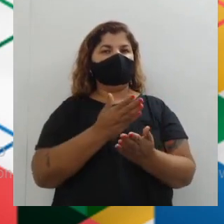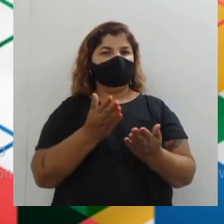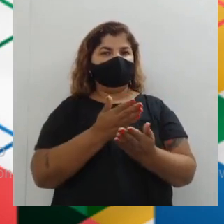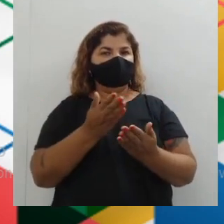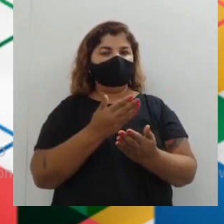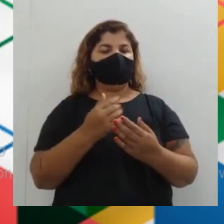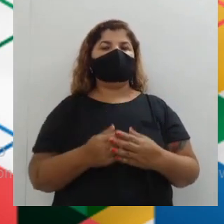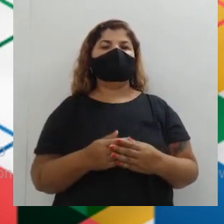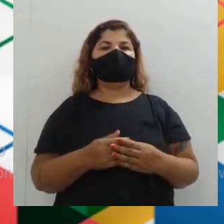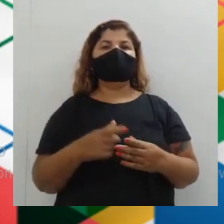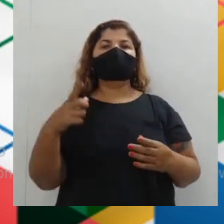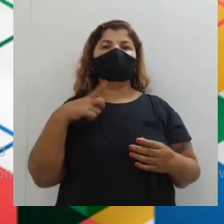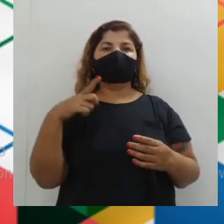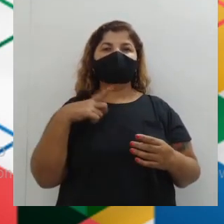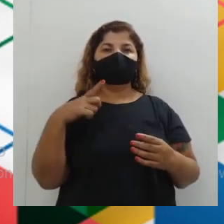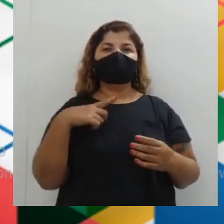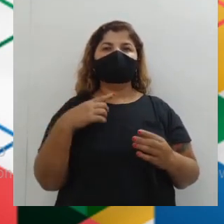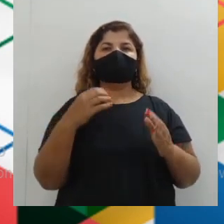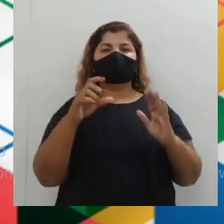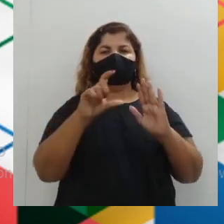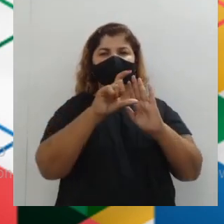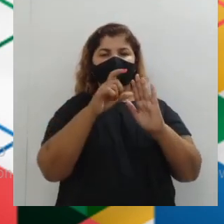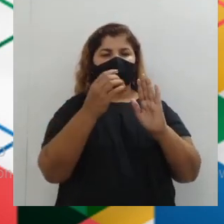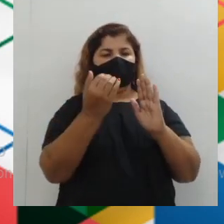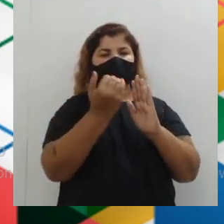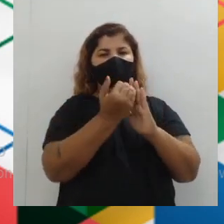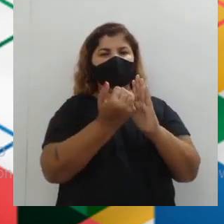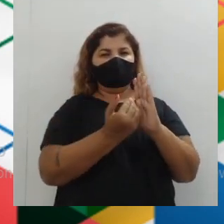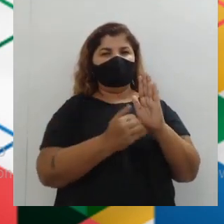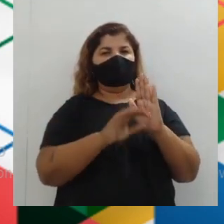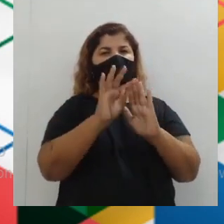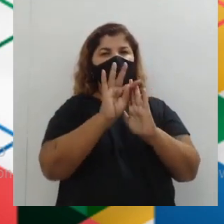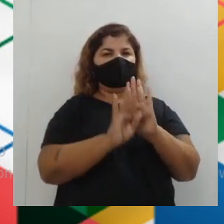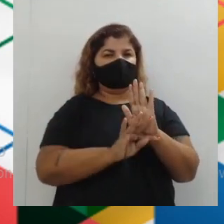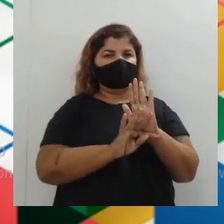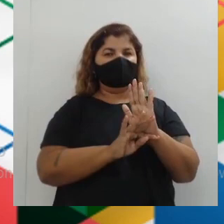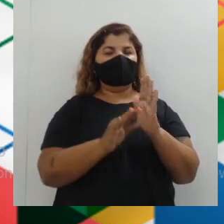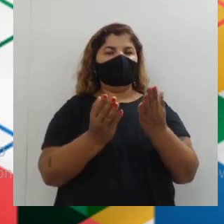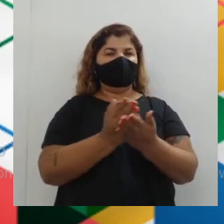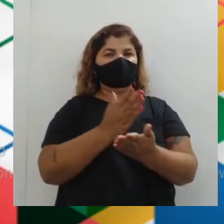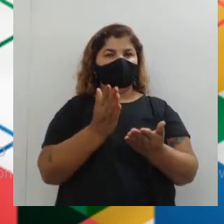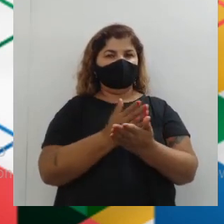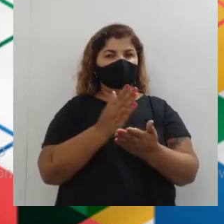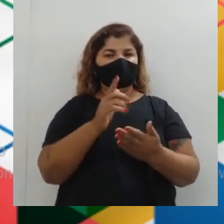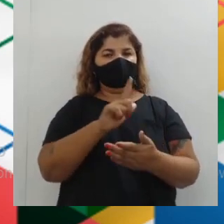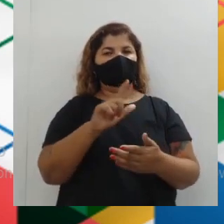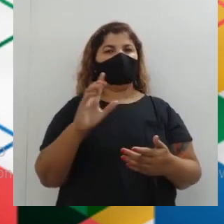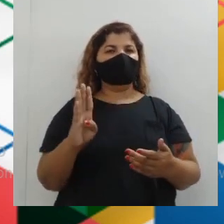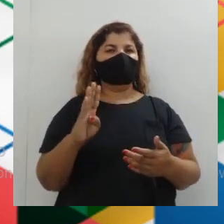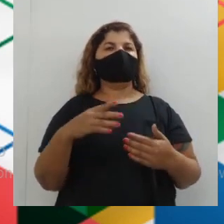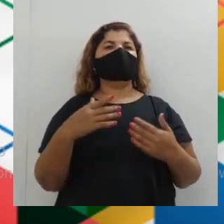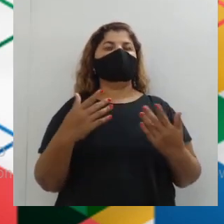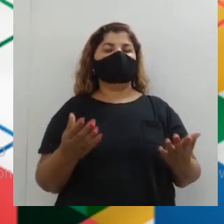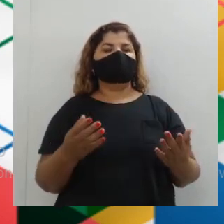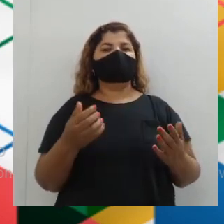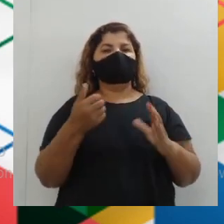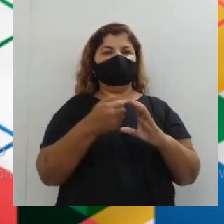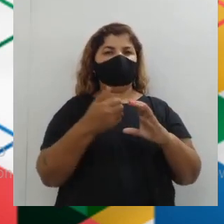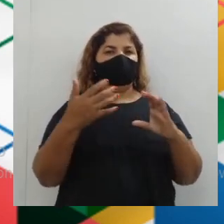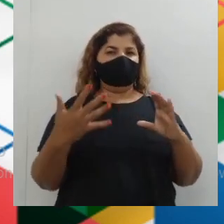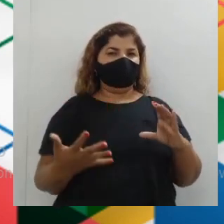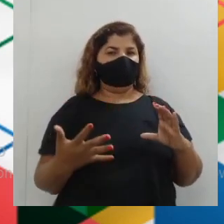aí, através de alguns fragmentos da obra Triste Fim de Policarpo Quaresma, essas características das